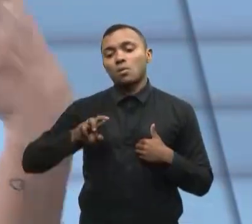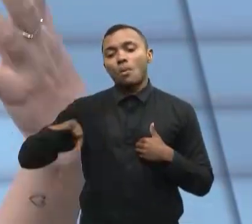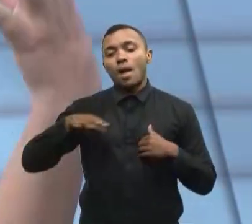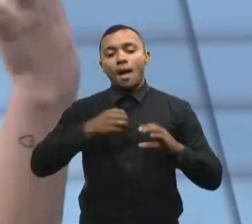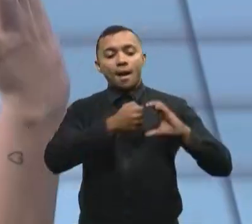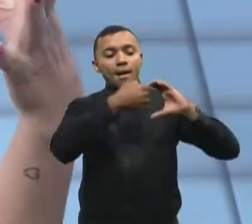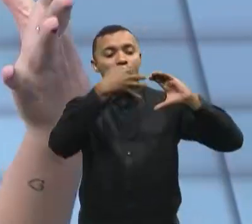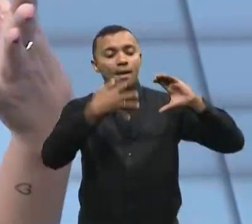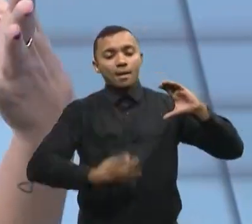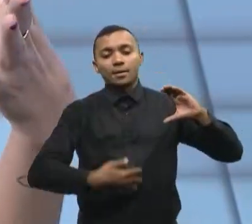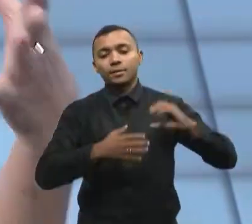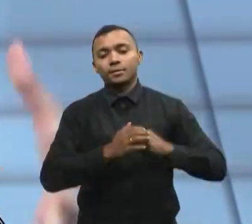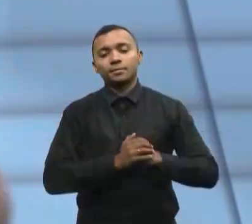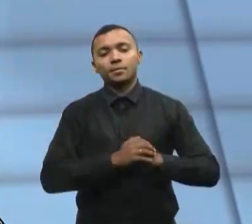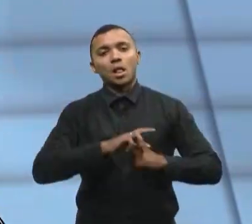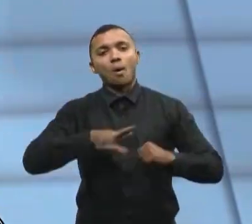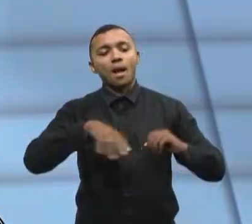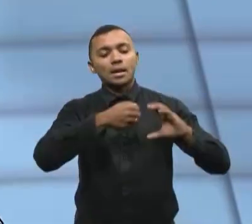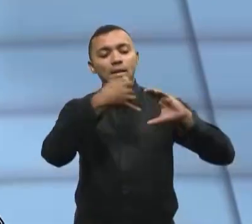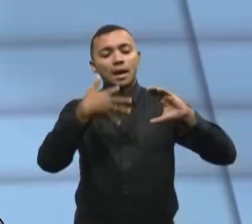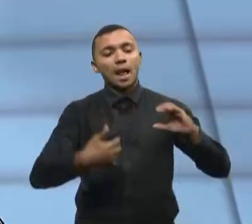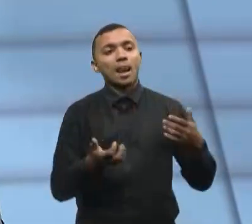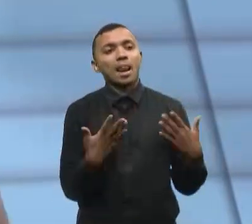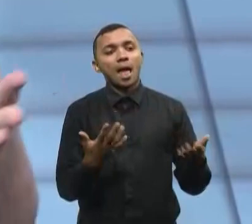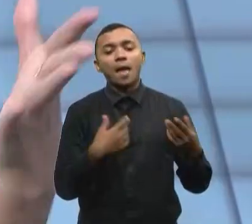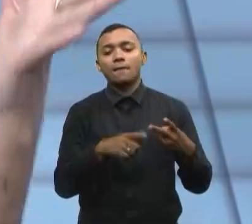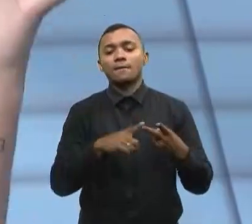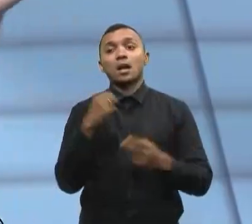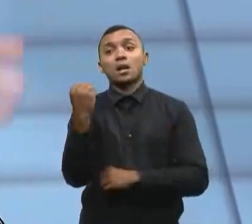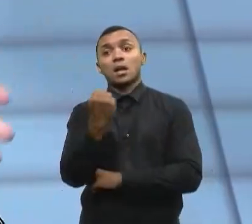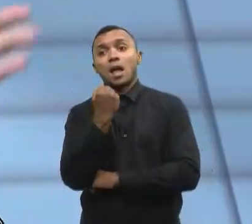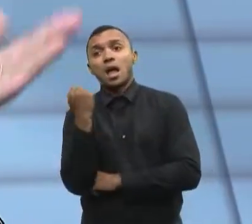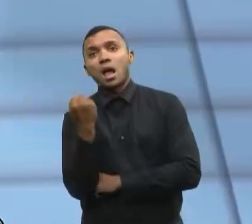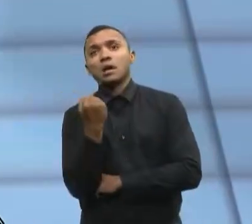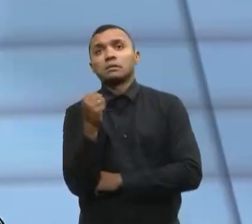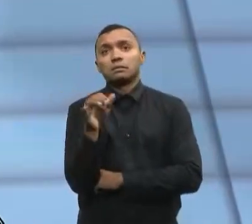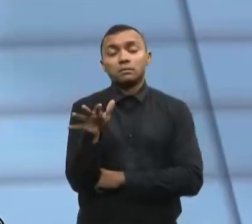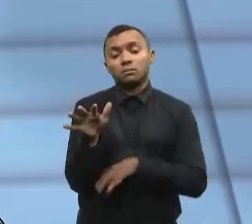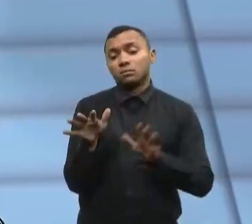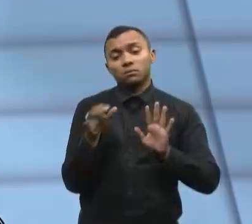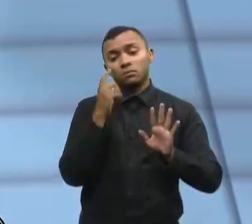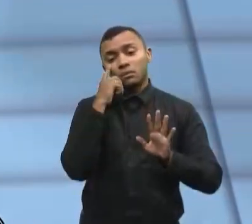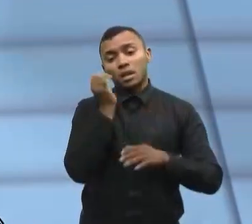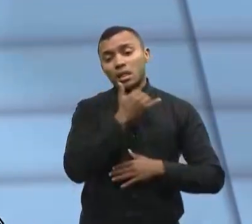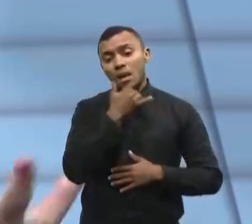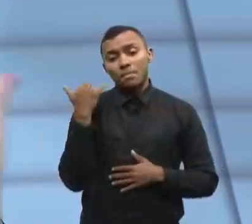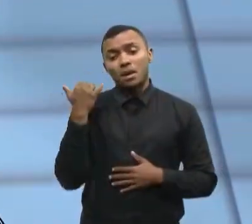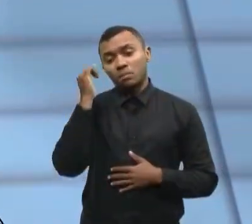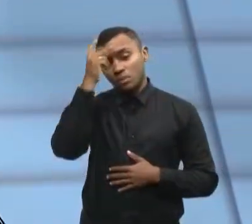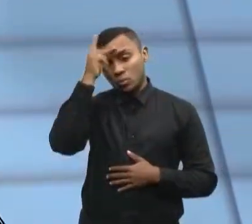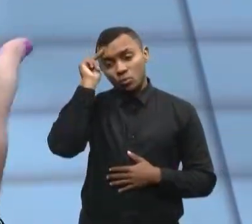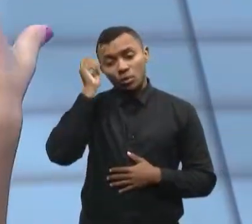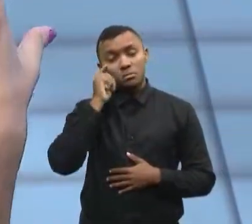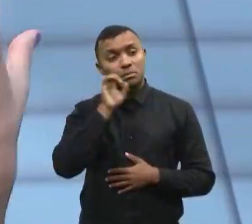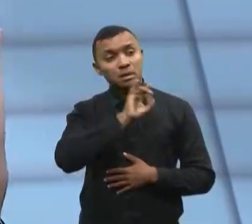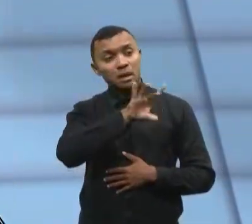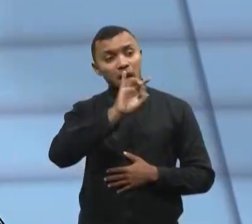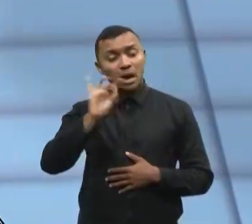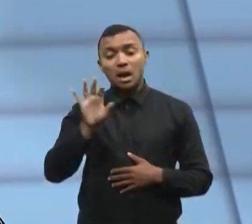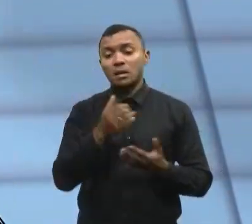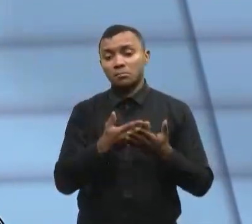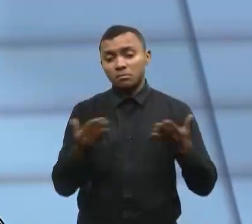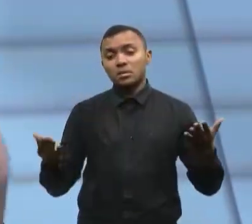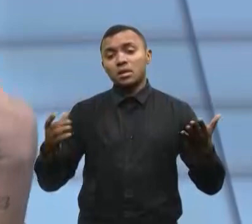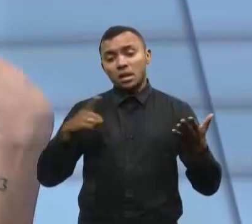só de leve, moderado ou grave, porque a gente resumia a pessoa aquelas características e não é. Cada um funciona